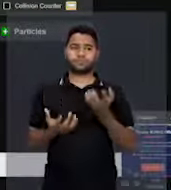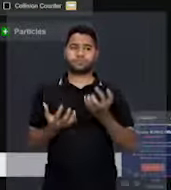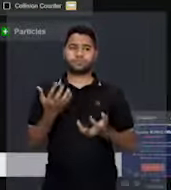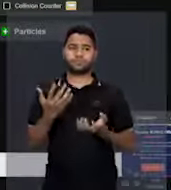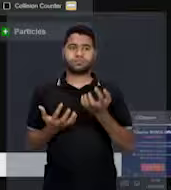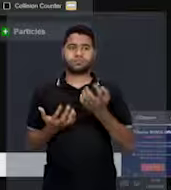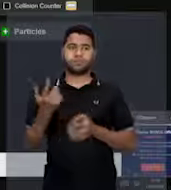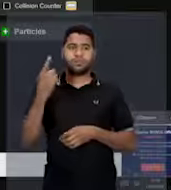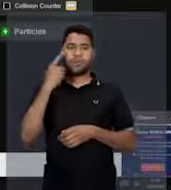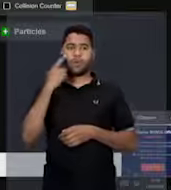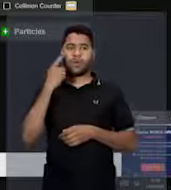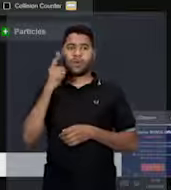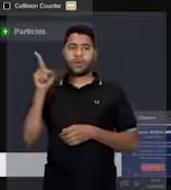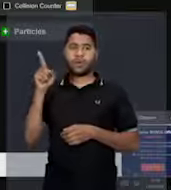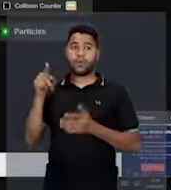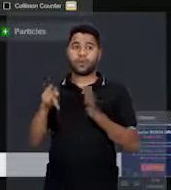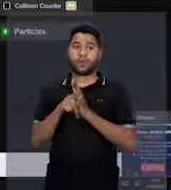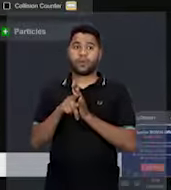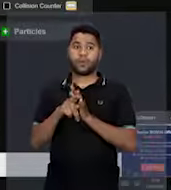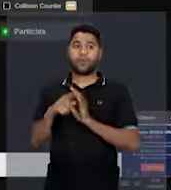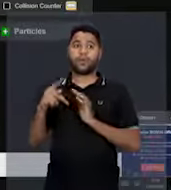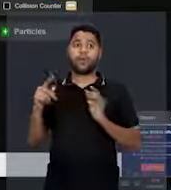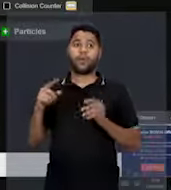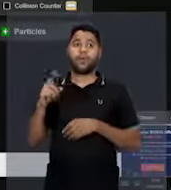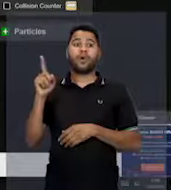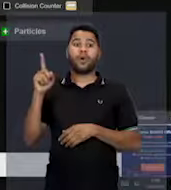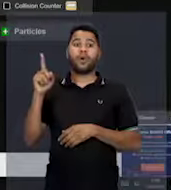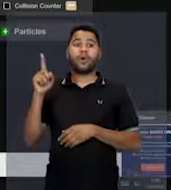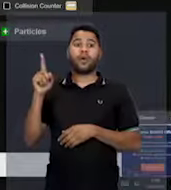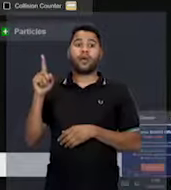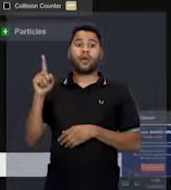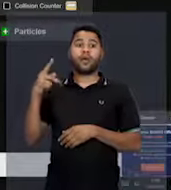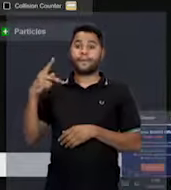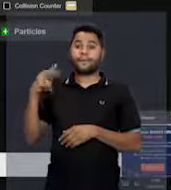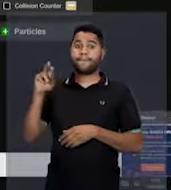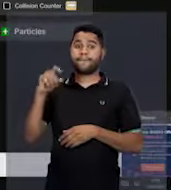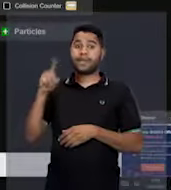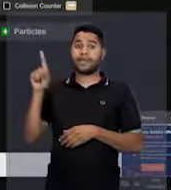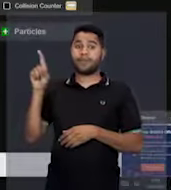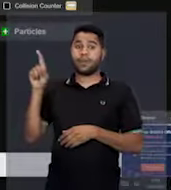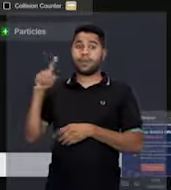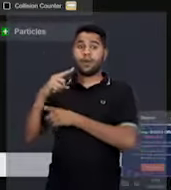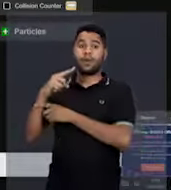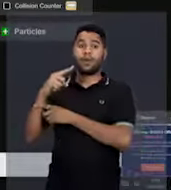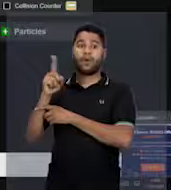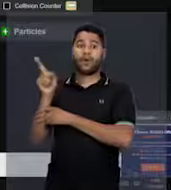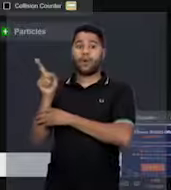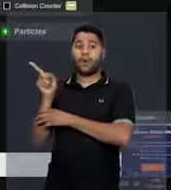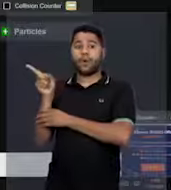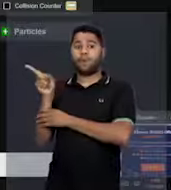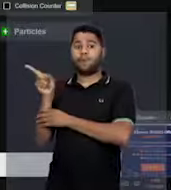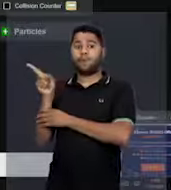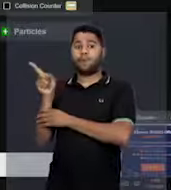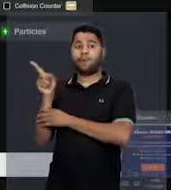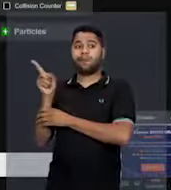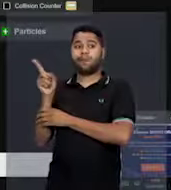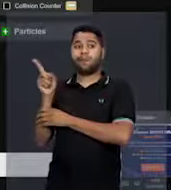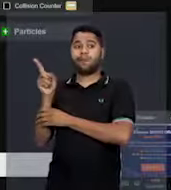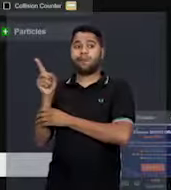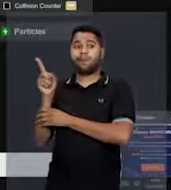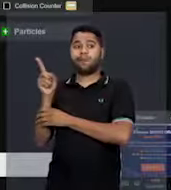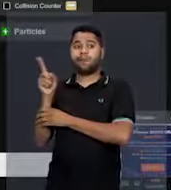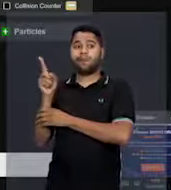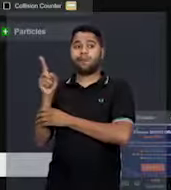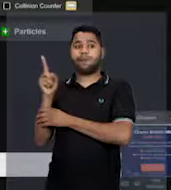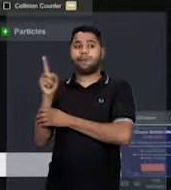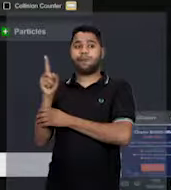dar uma olhada lá no nosso medidor de pressão. O que está acontecendo com a minha pressão? Quanto maior a quantidade de energia térmica